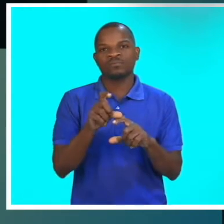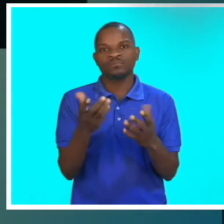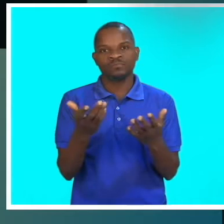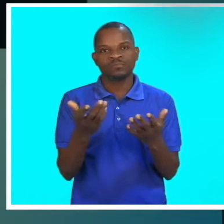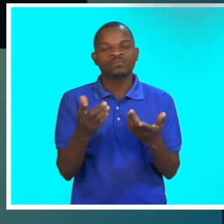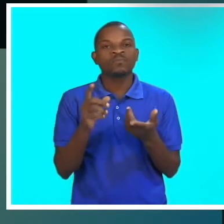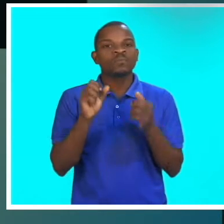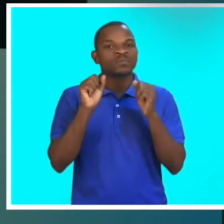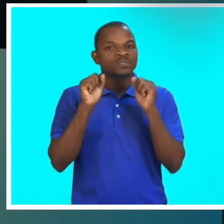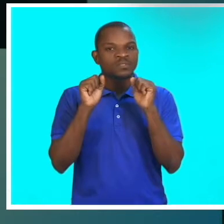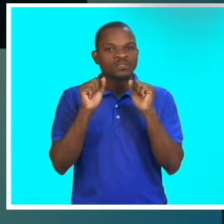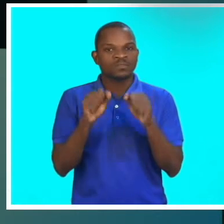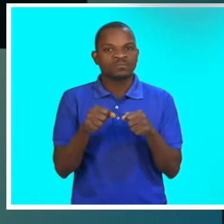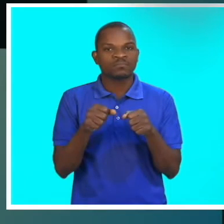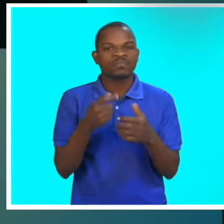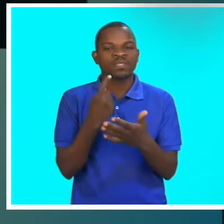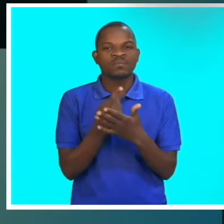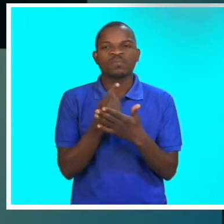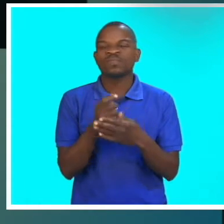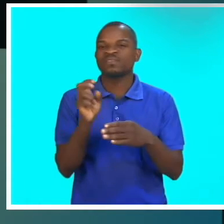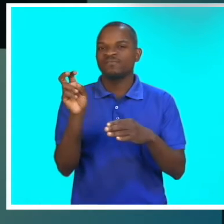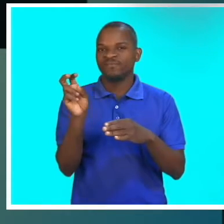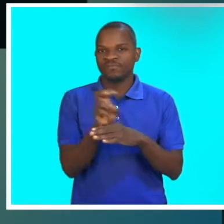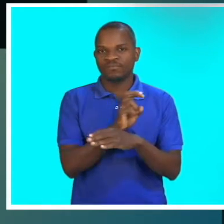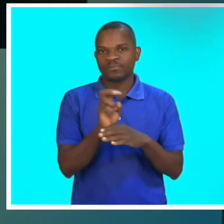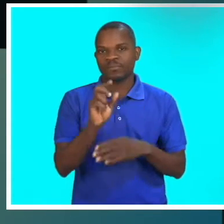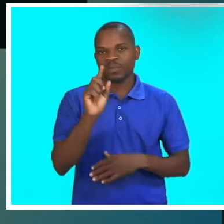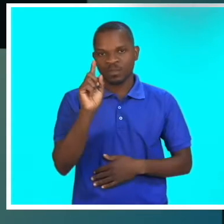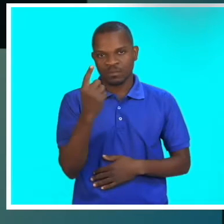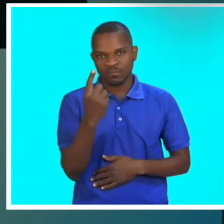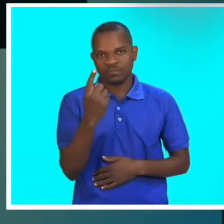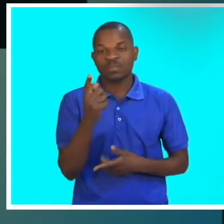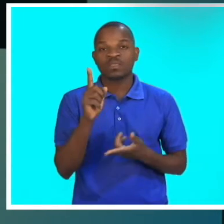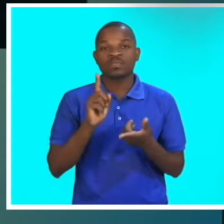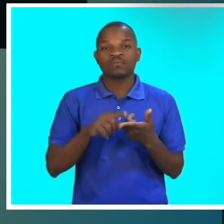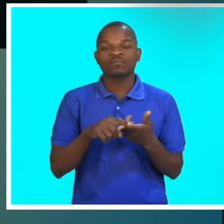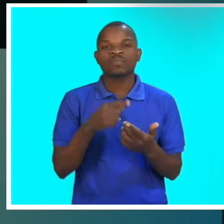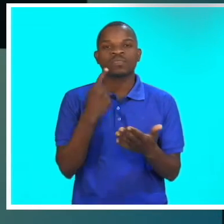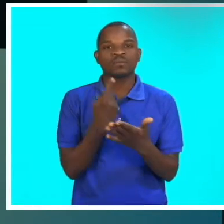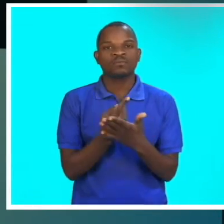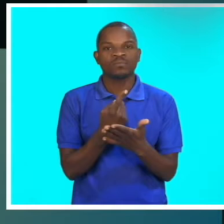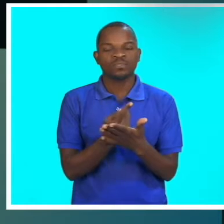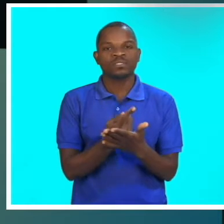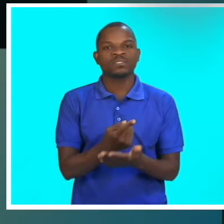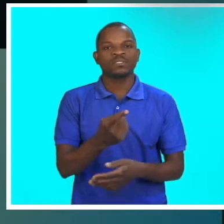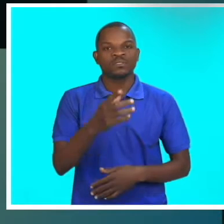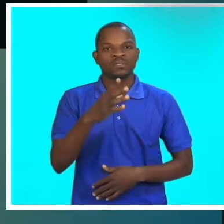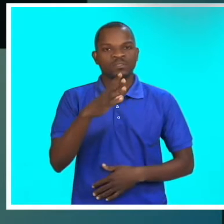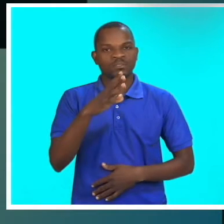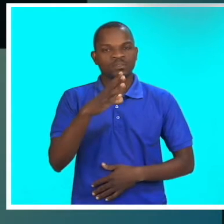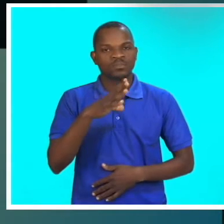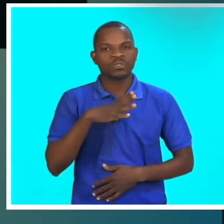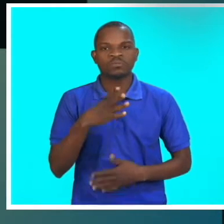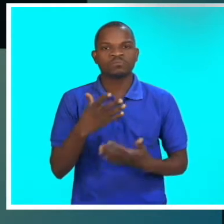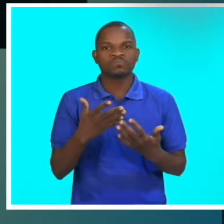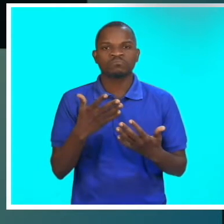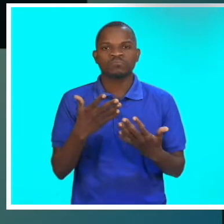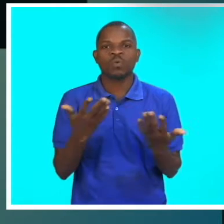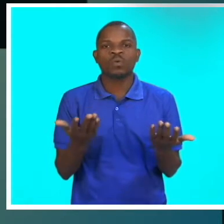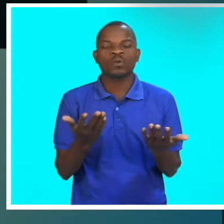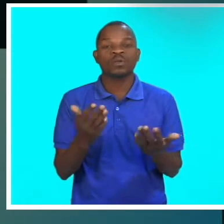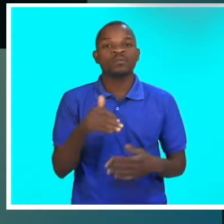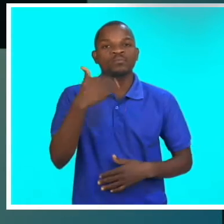Tem que haver fiscalização primeiro e tem que haver, e depois é que pode haver a africanização.